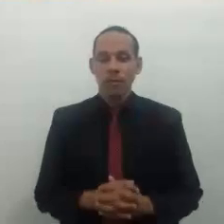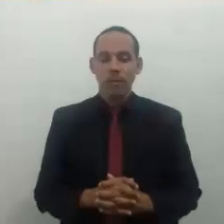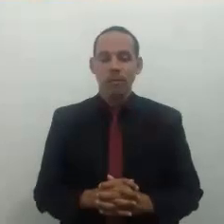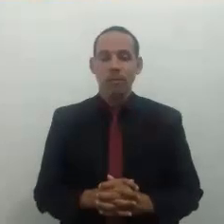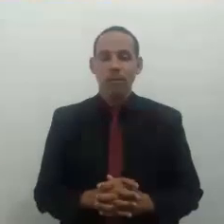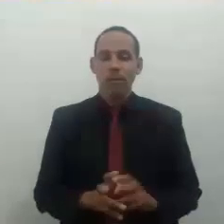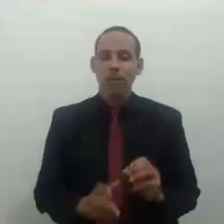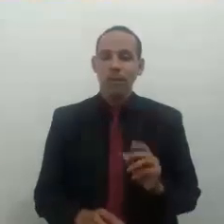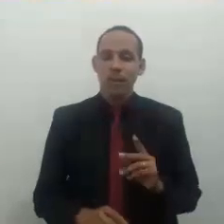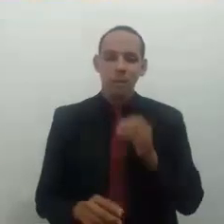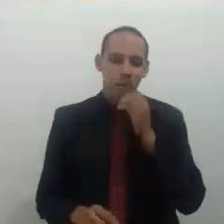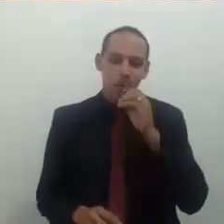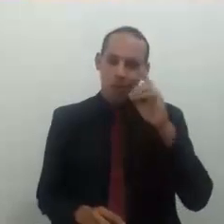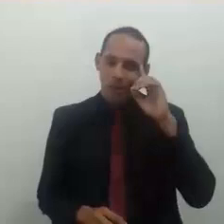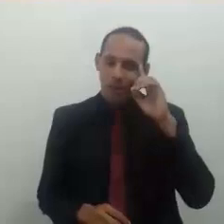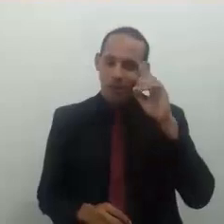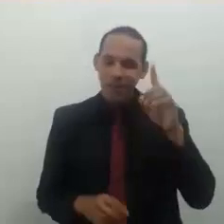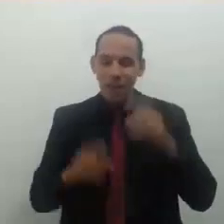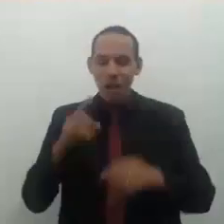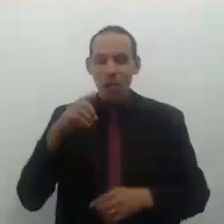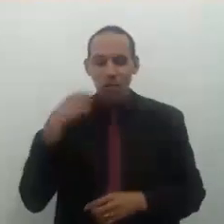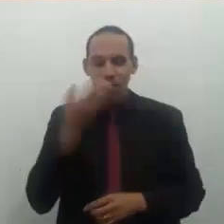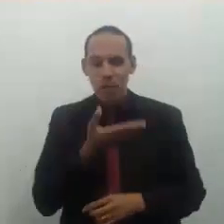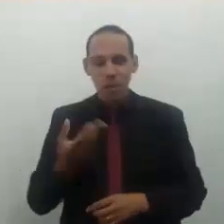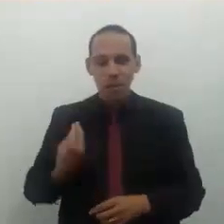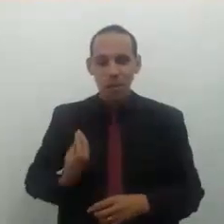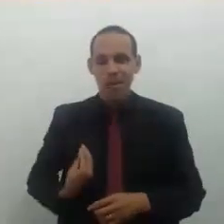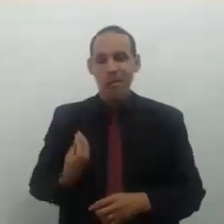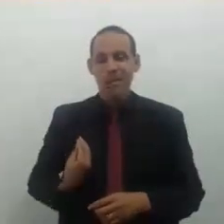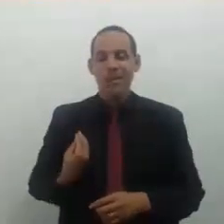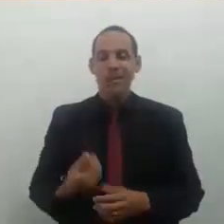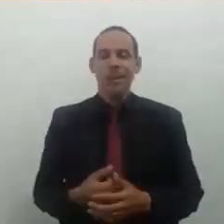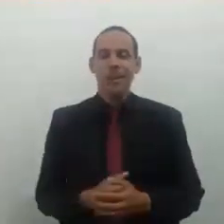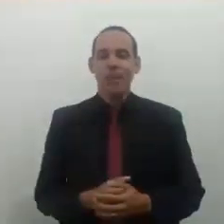Bom dia os advogados que estão presentes na sala virtual